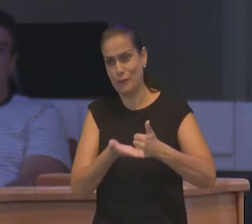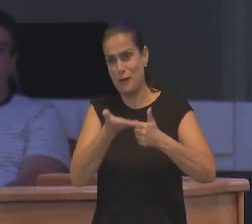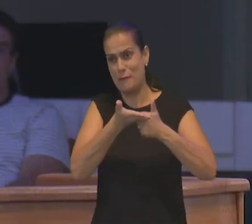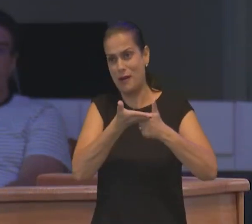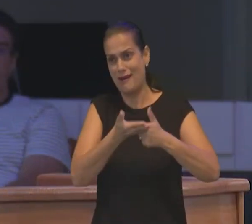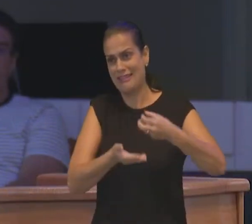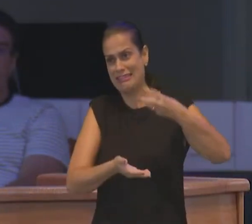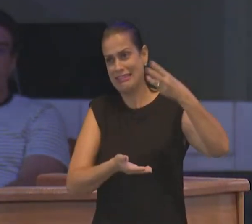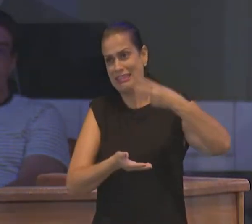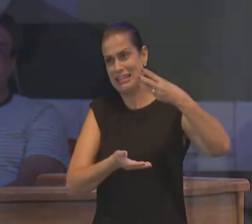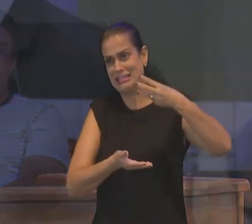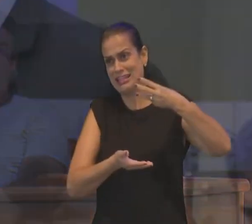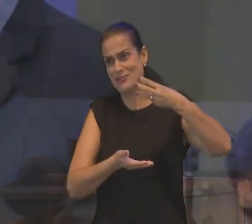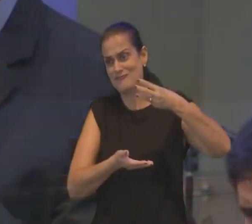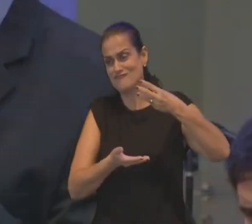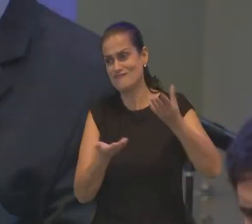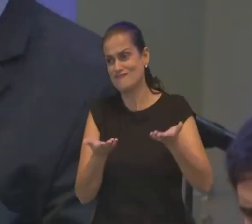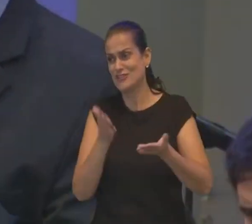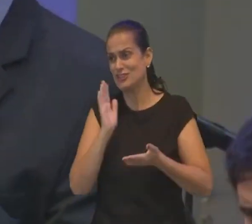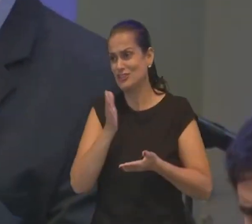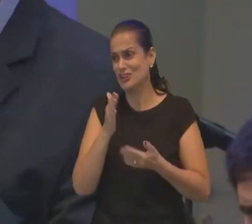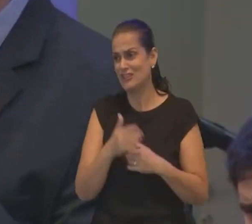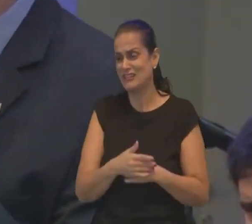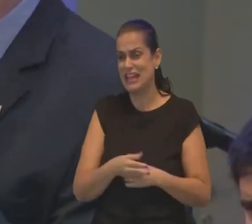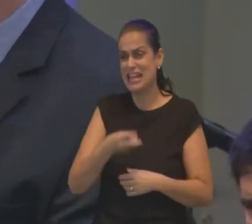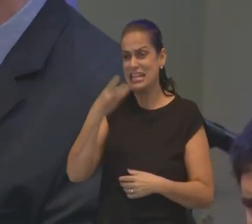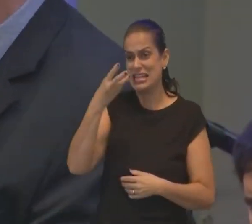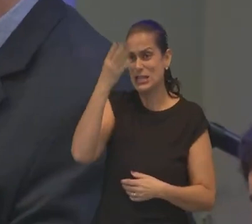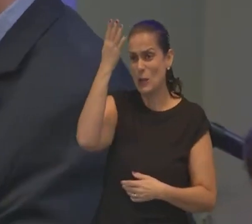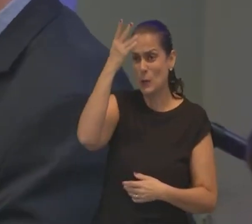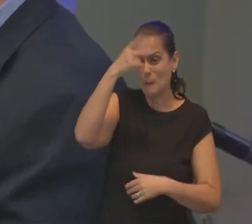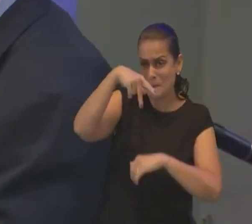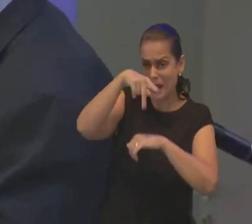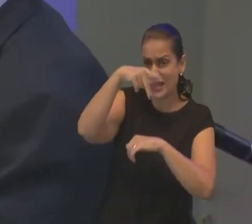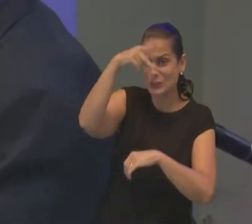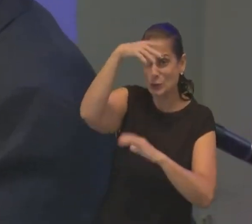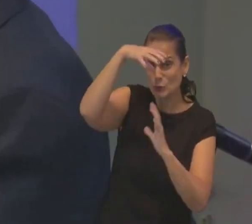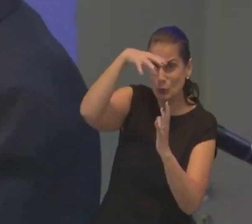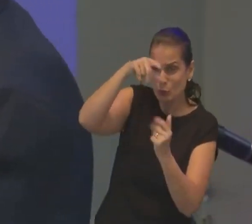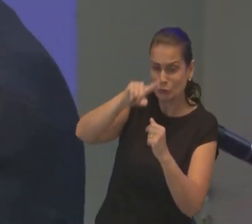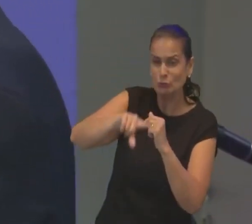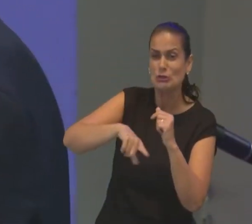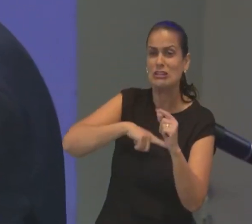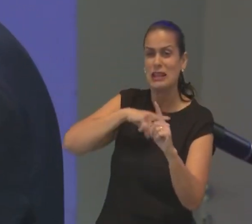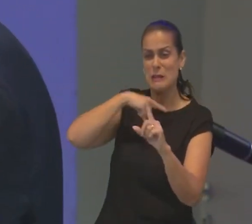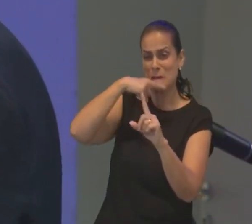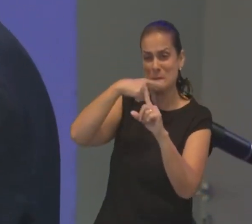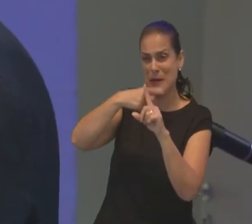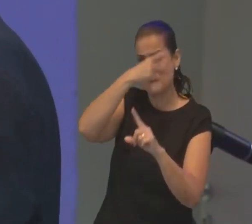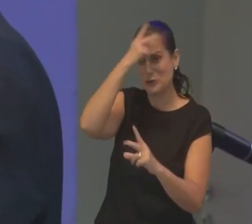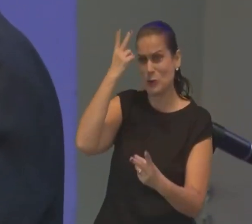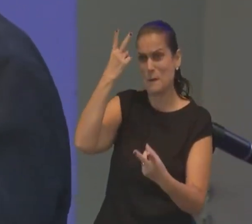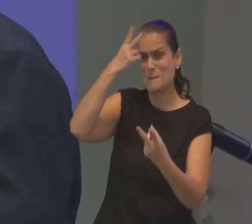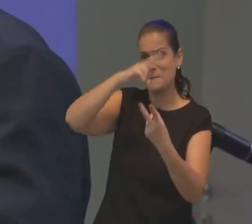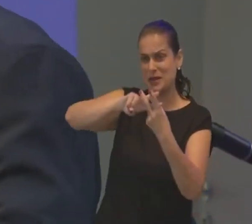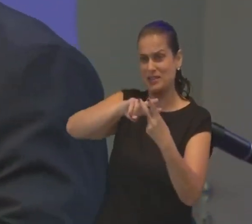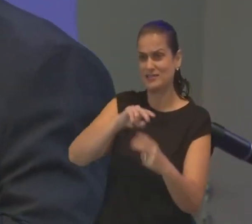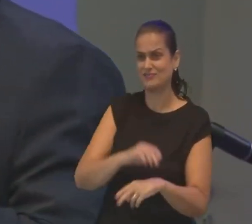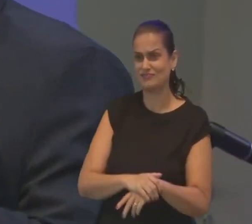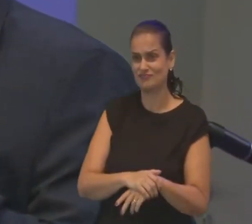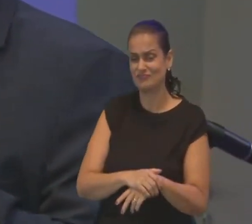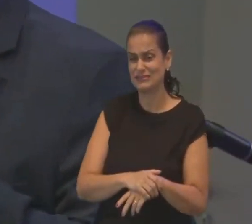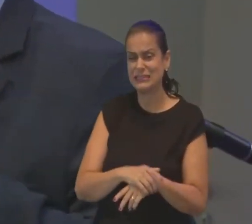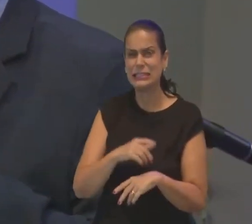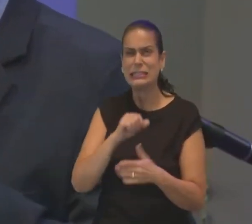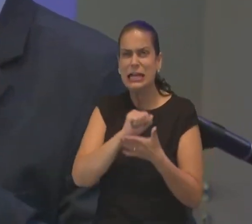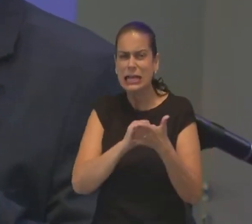em população carcerária do mundo. É o 3º país do mundo que tem mais gente preso. Quando a gente vai fazer uma atividade